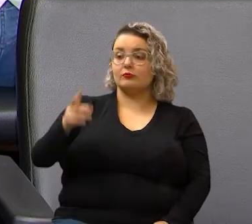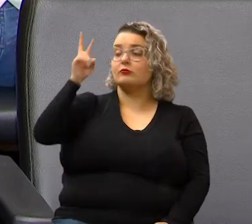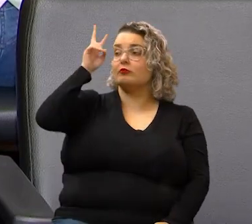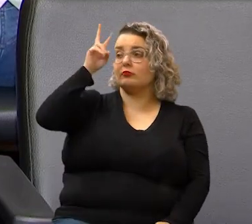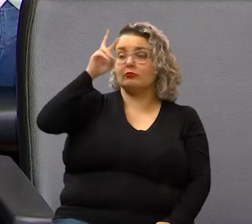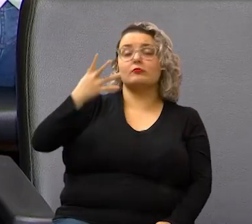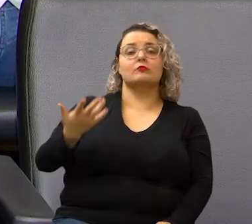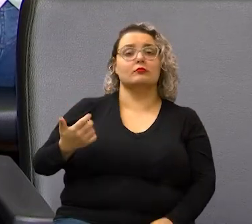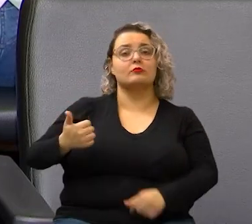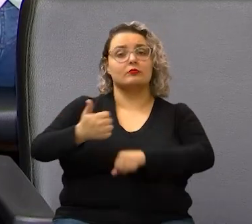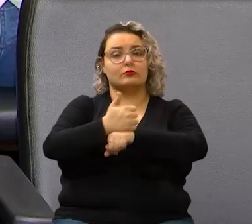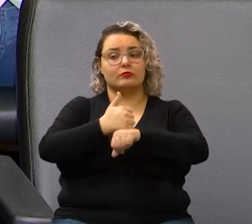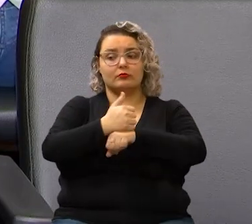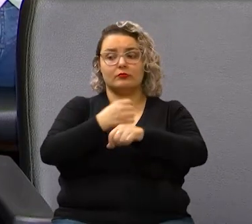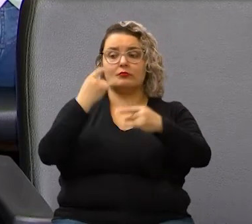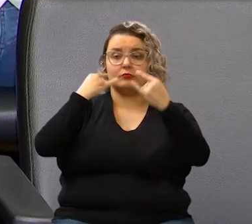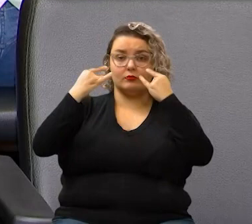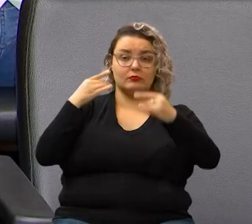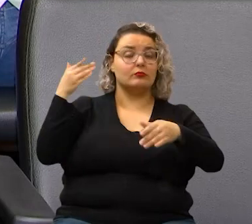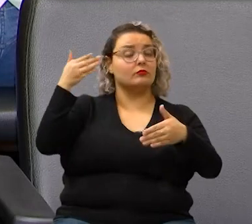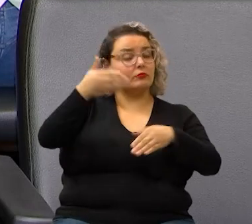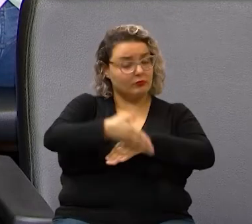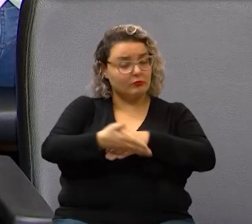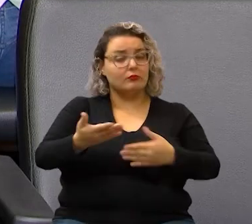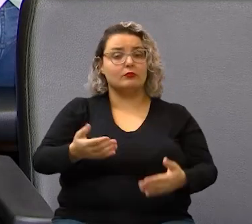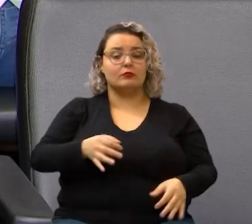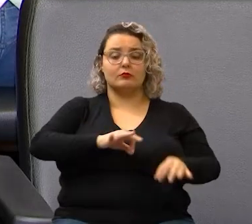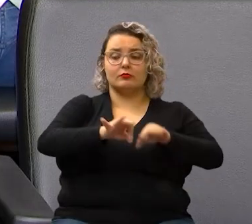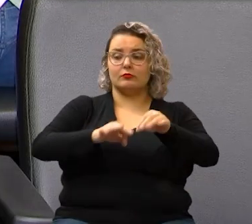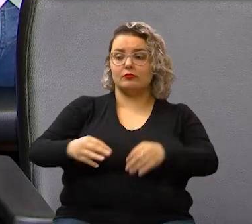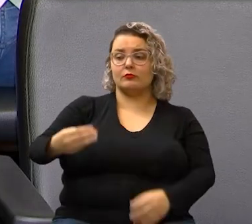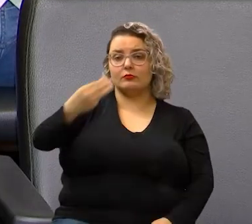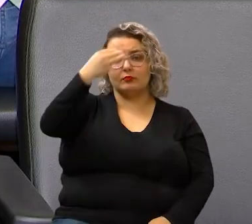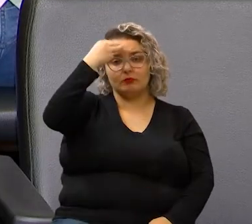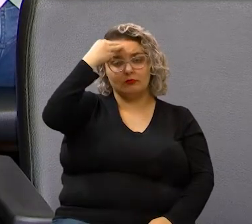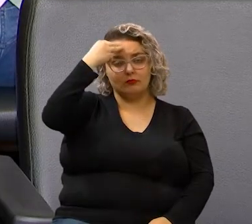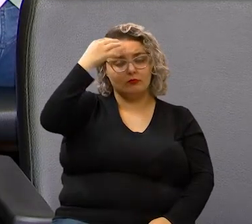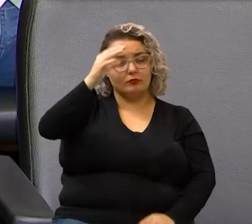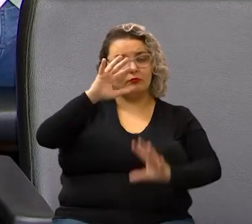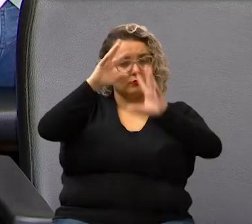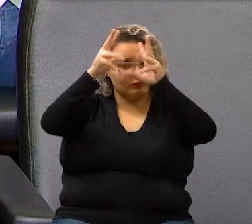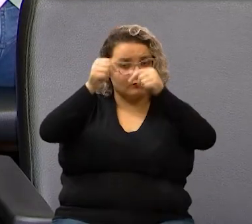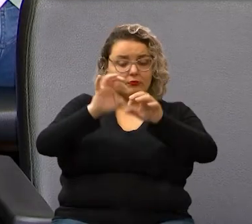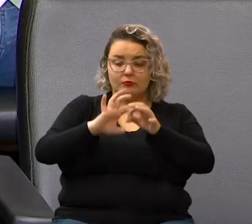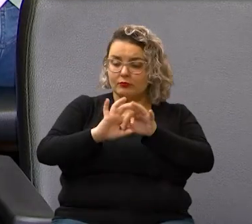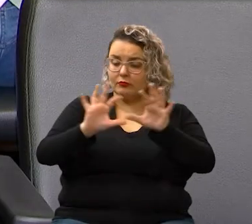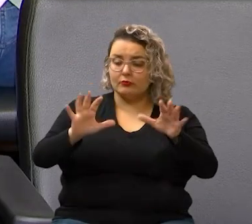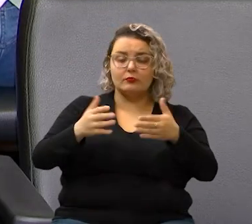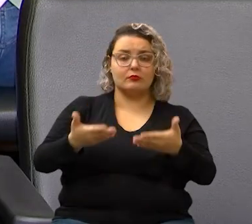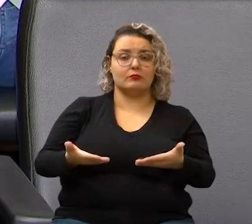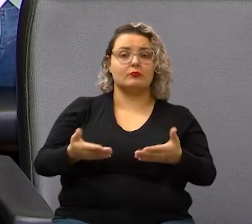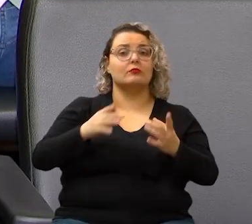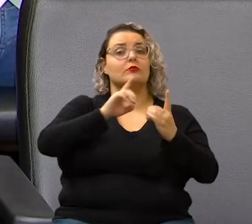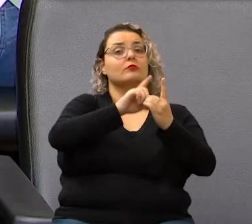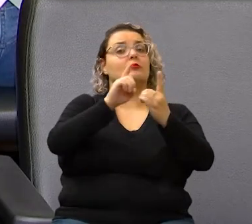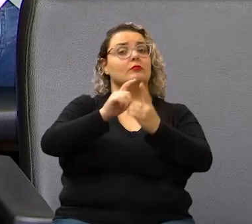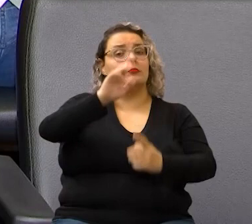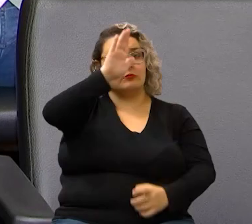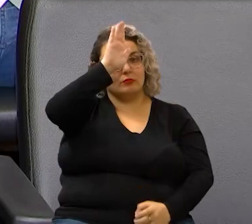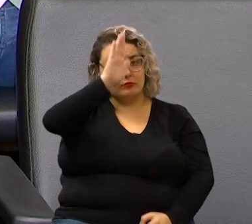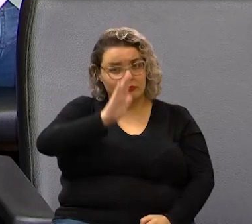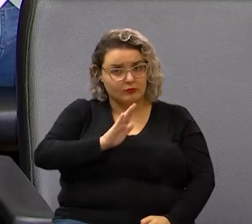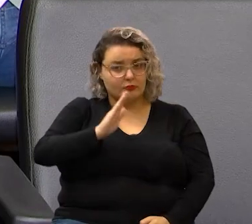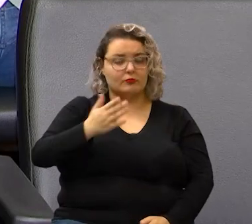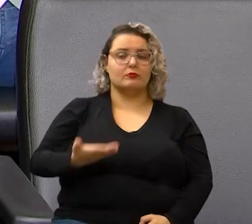pessoa. Lembrando que os profissionais interessados em participar do programa Mente Limpa, eles se disponibilizarão a